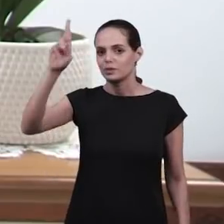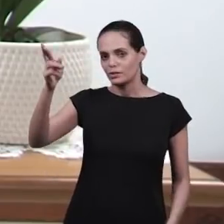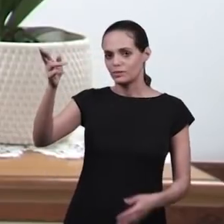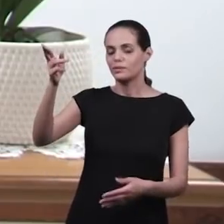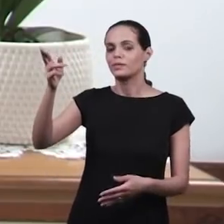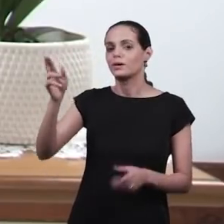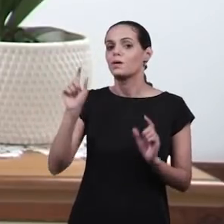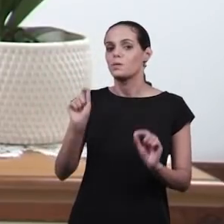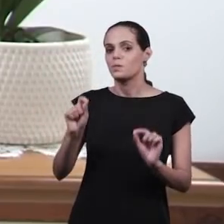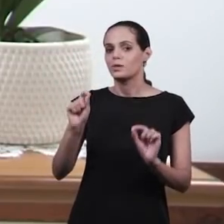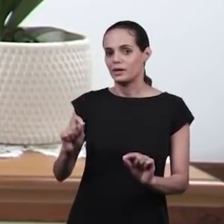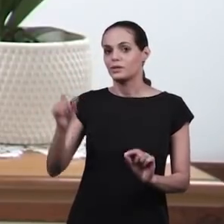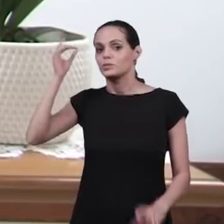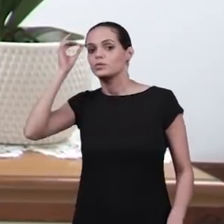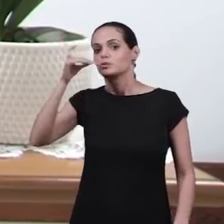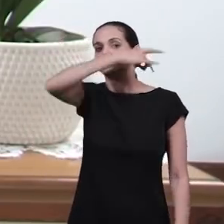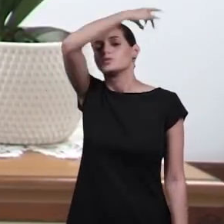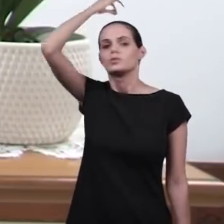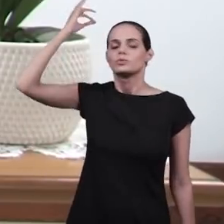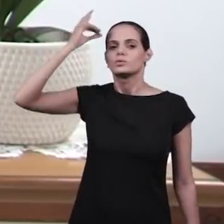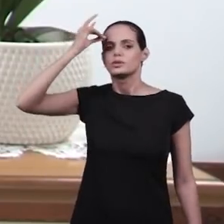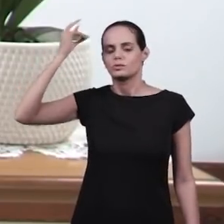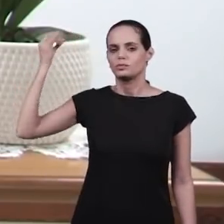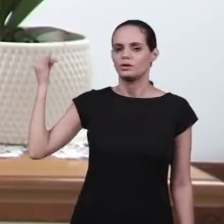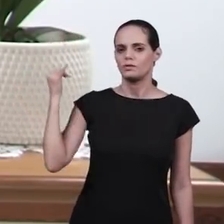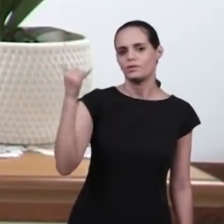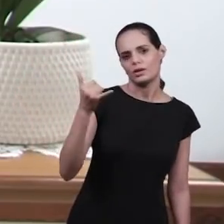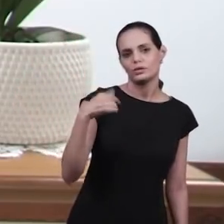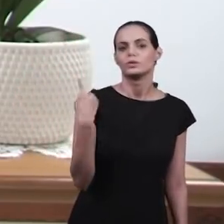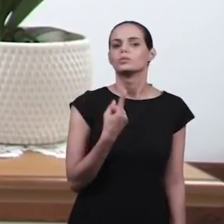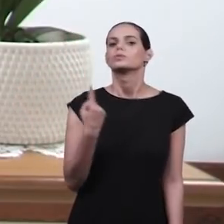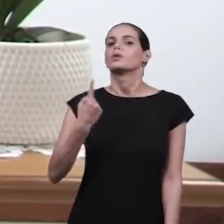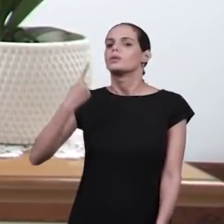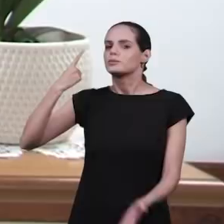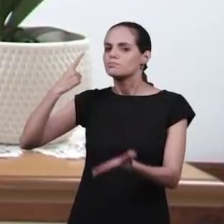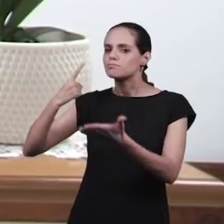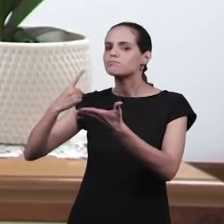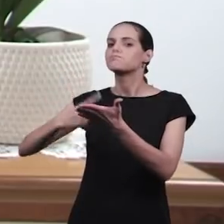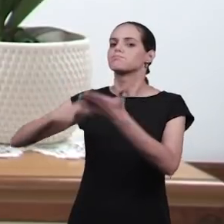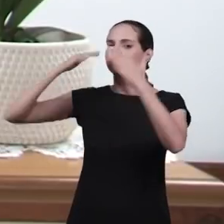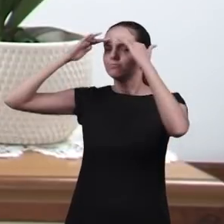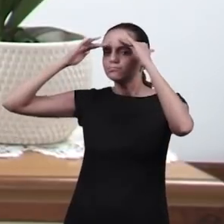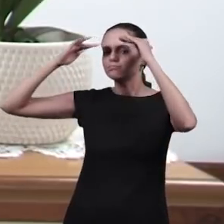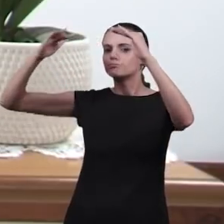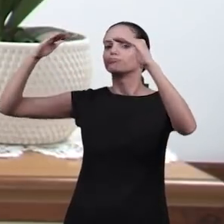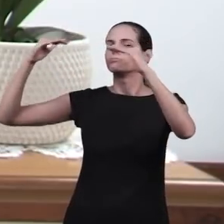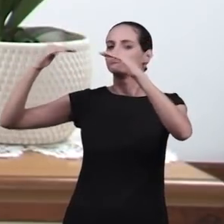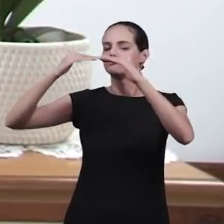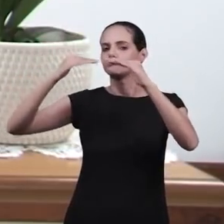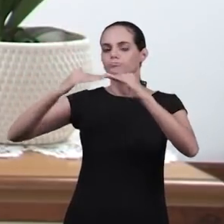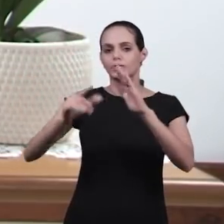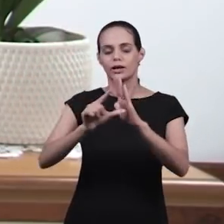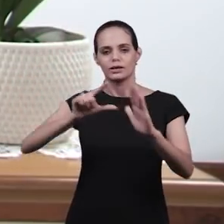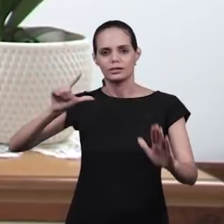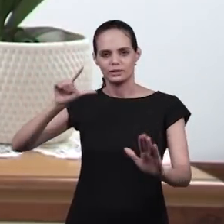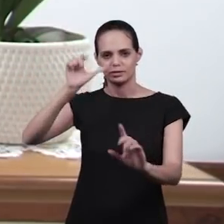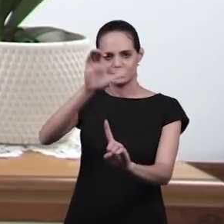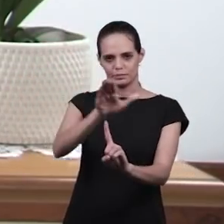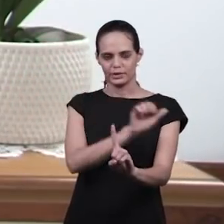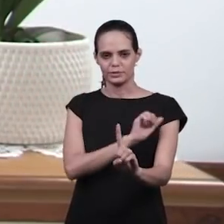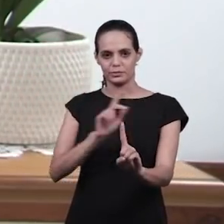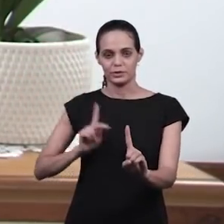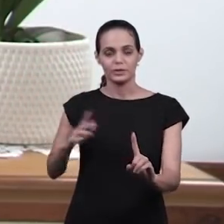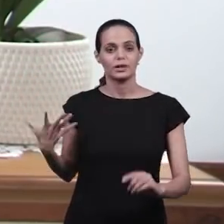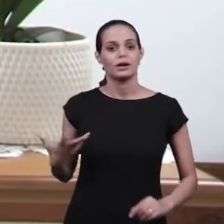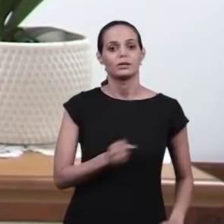do Senhor está envolvida no que o Espírito Santo está ditando. E por conta disso, terminando esse programa antes da